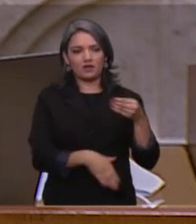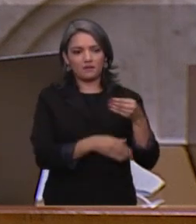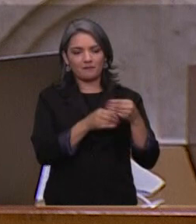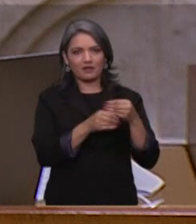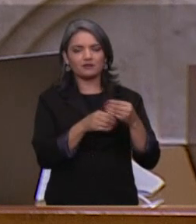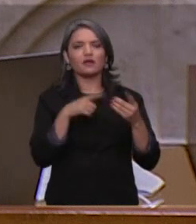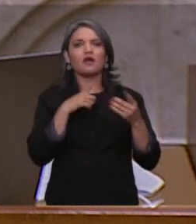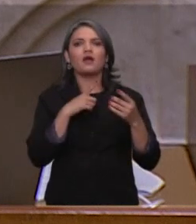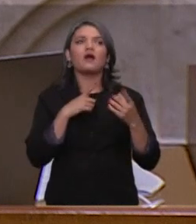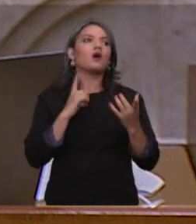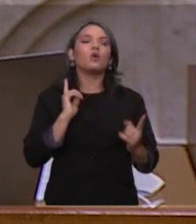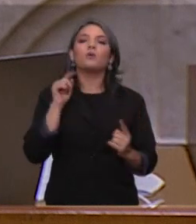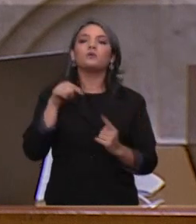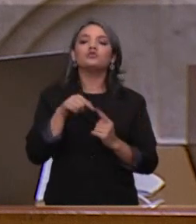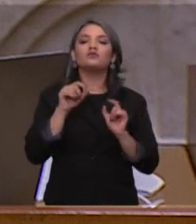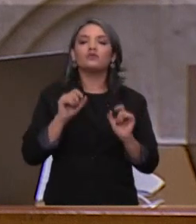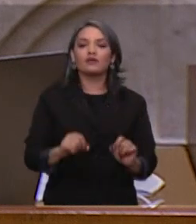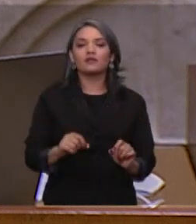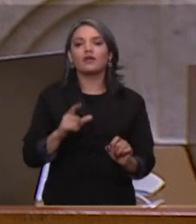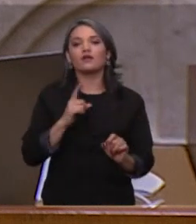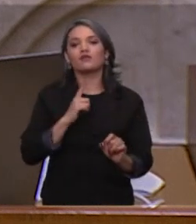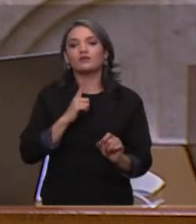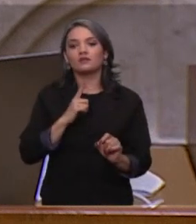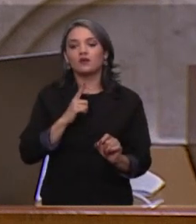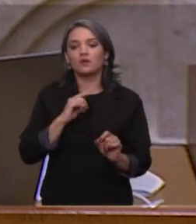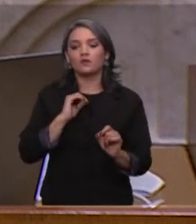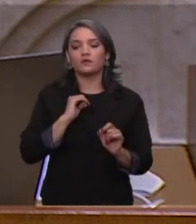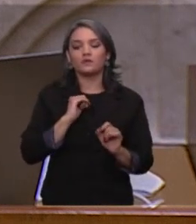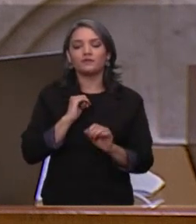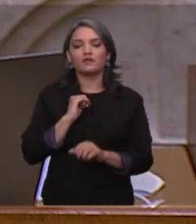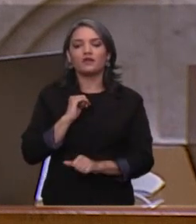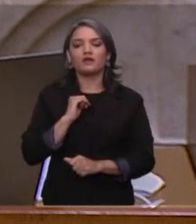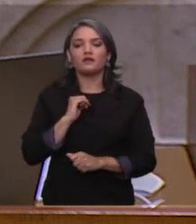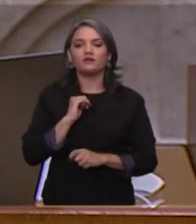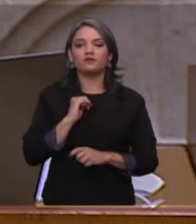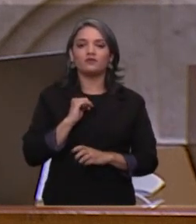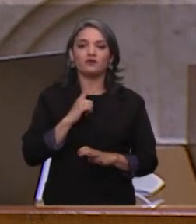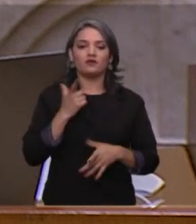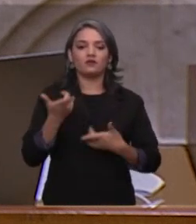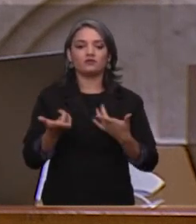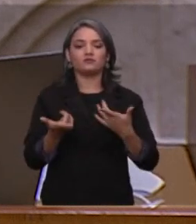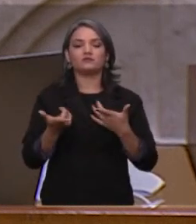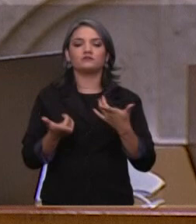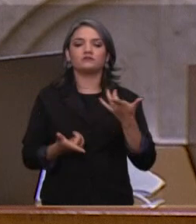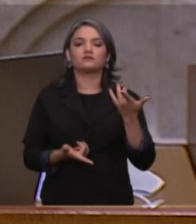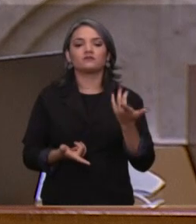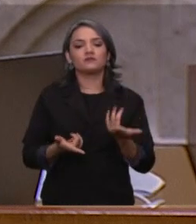interpretação jurídica, ela observa alguns elementos, gramatical,